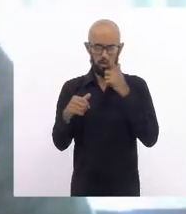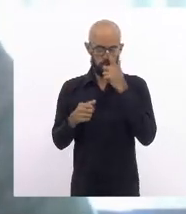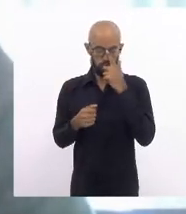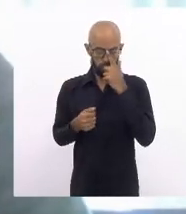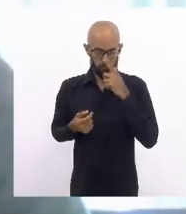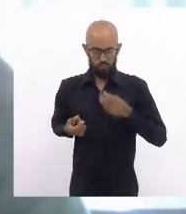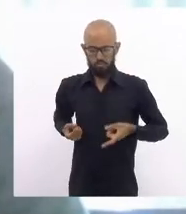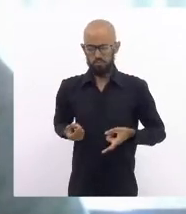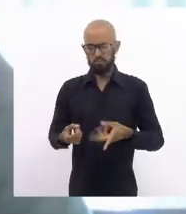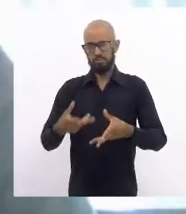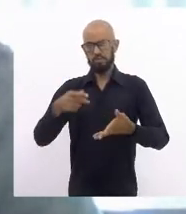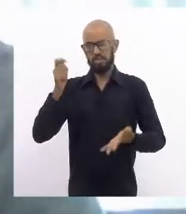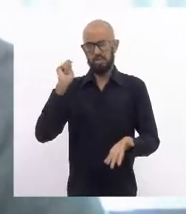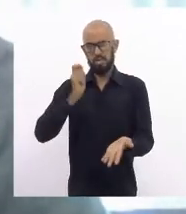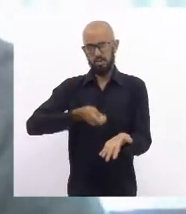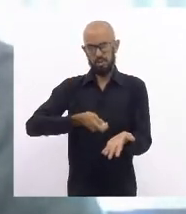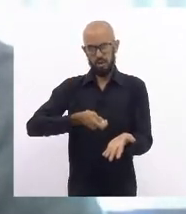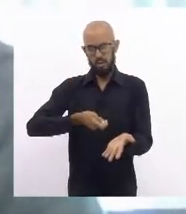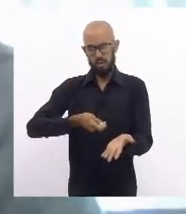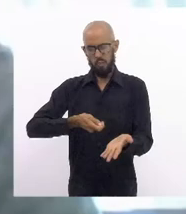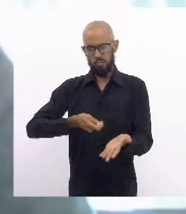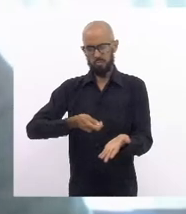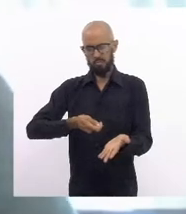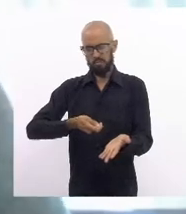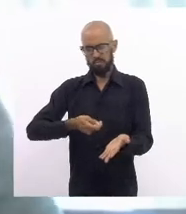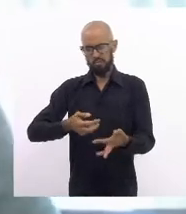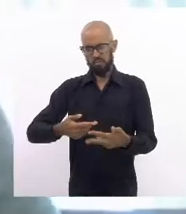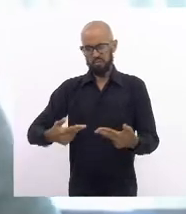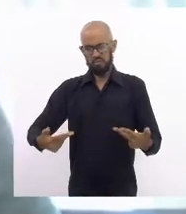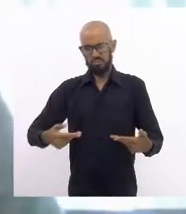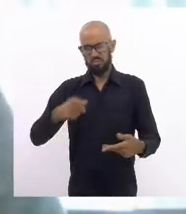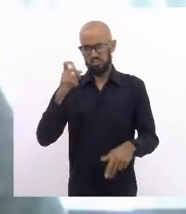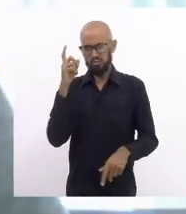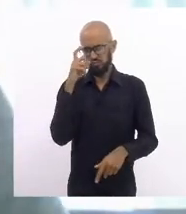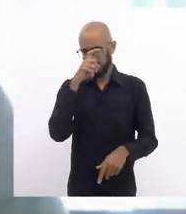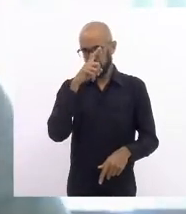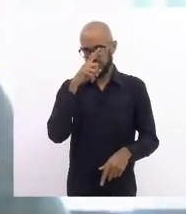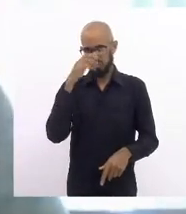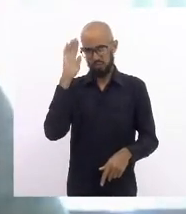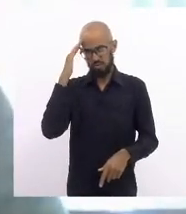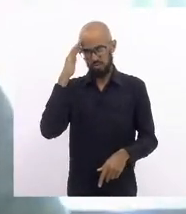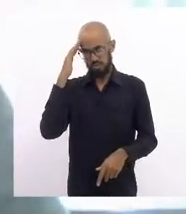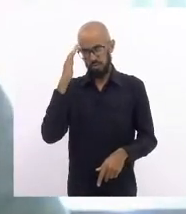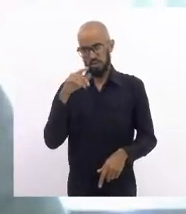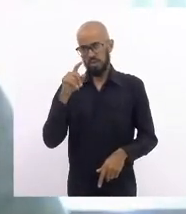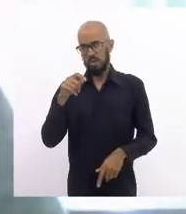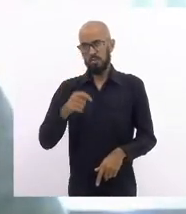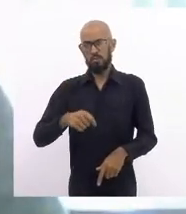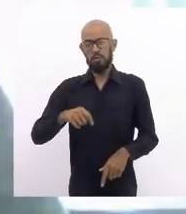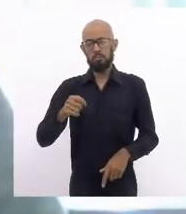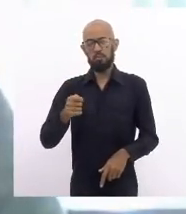ainda muito controversa judicialmente falando. É uma área que foi leiloada por pouco mais de 2